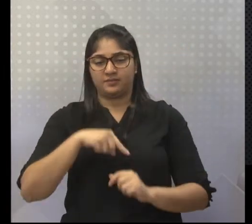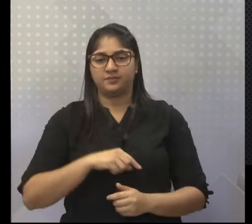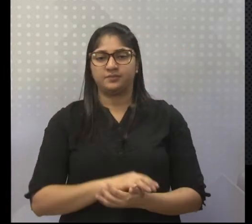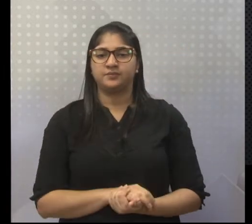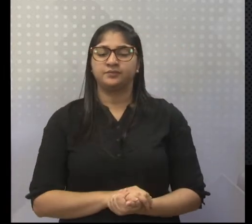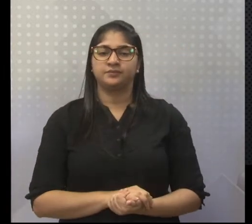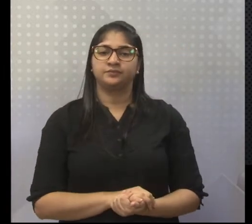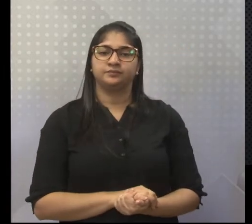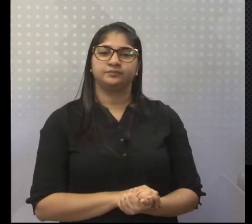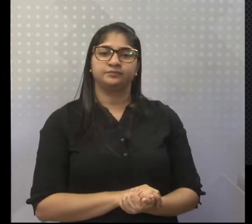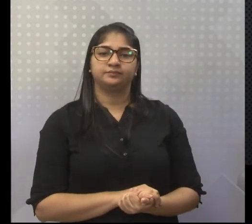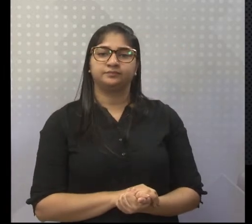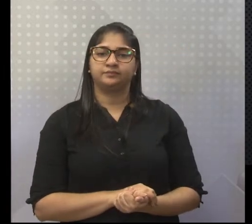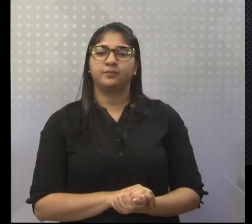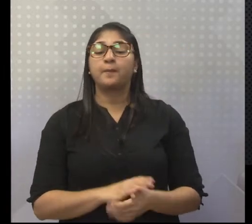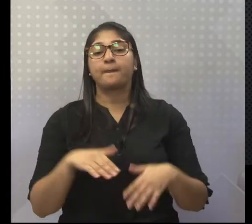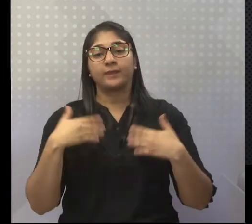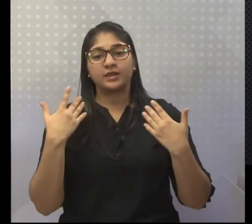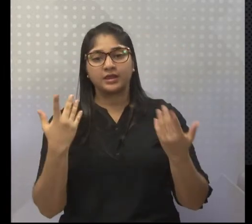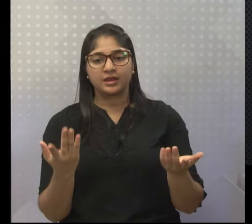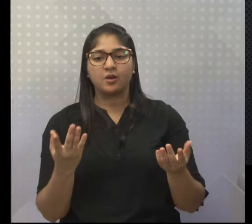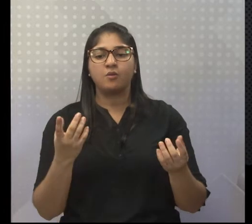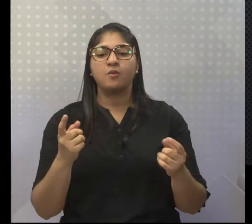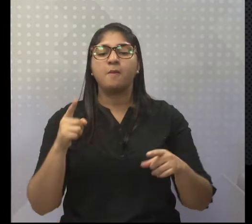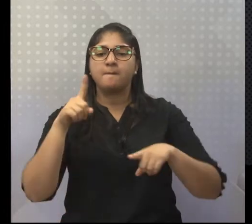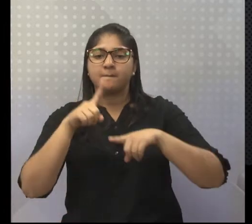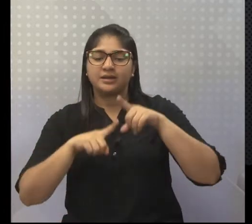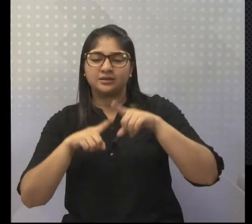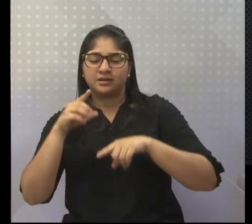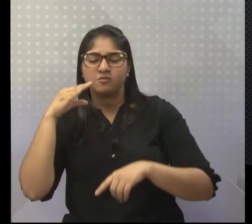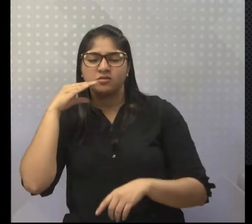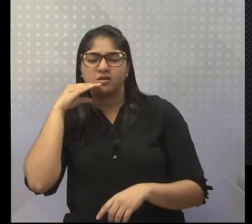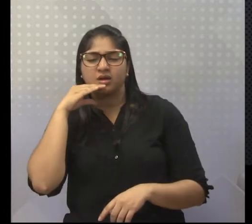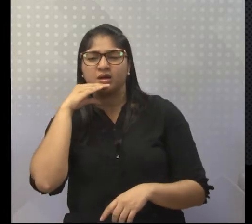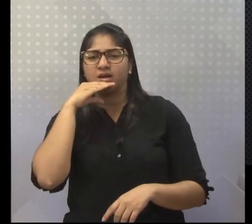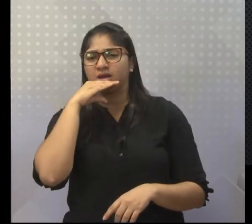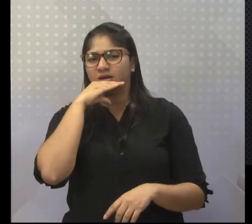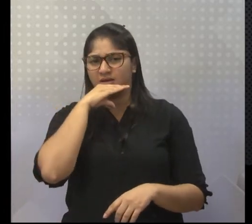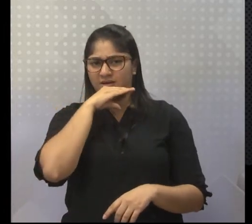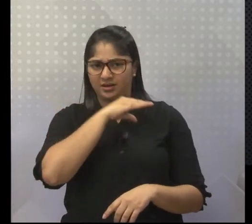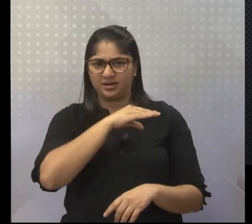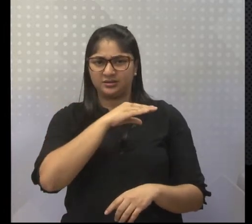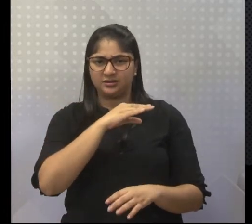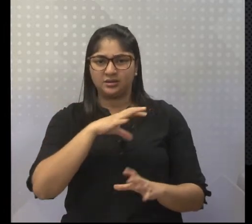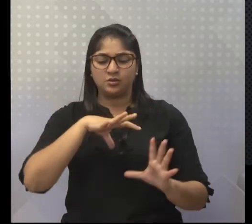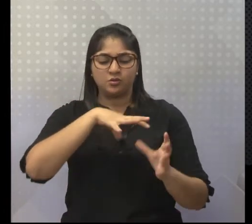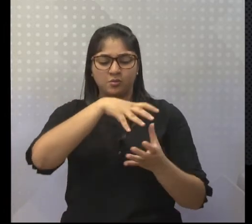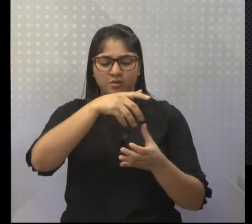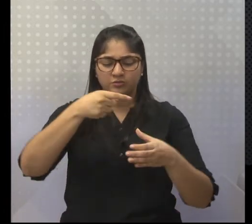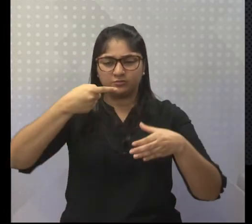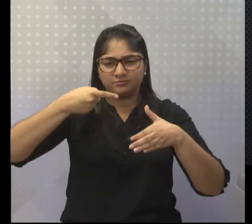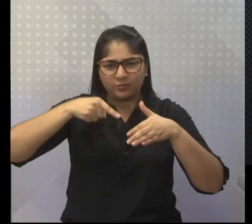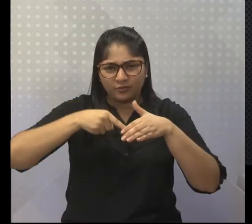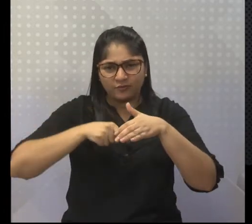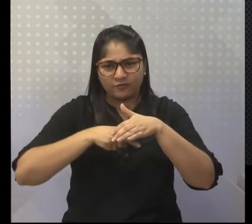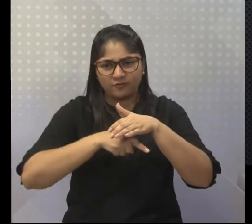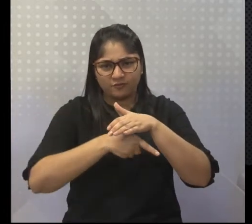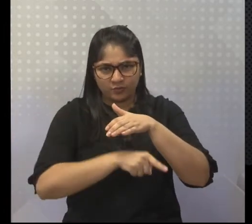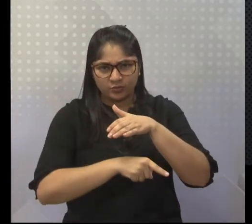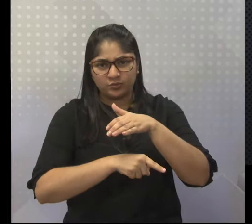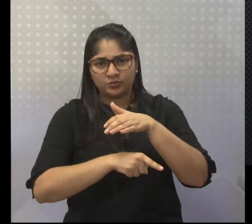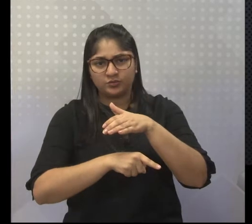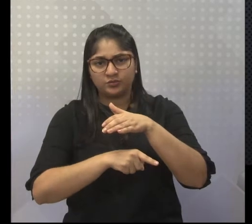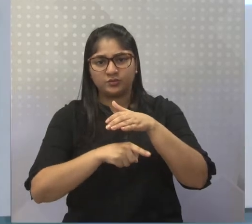a corrente de convecção nada mais velho do que materiais quentes perto das proporções mais profundas do manto que são